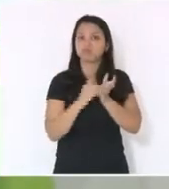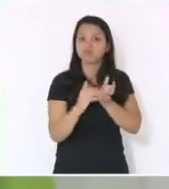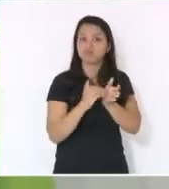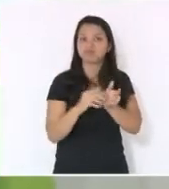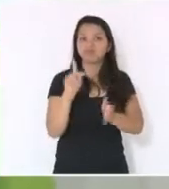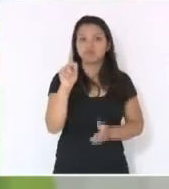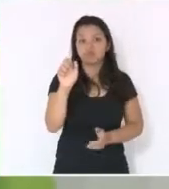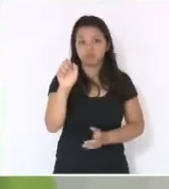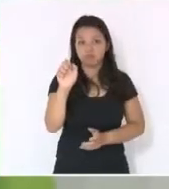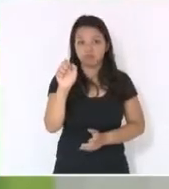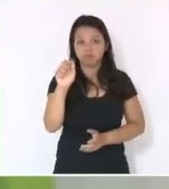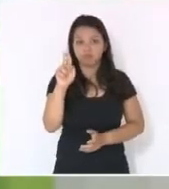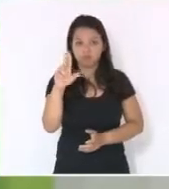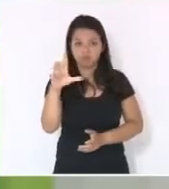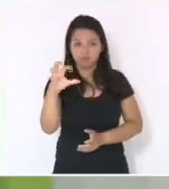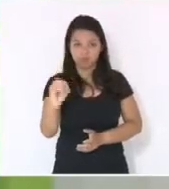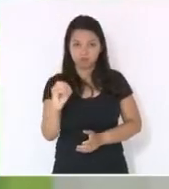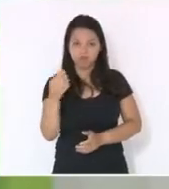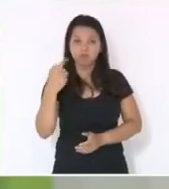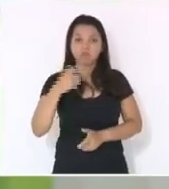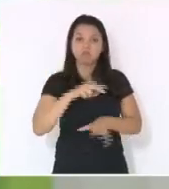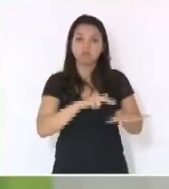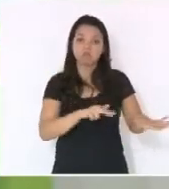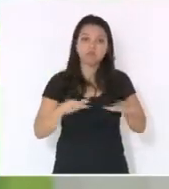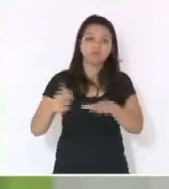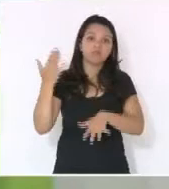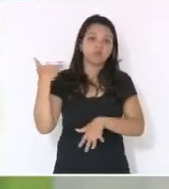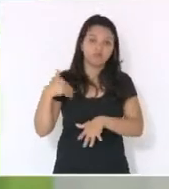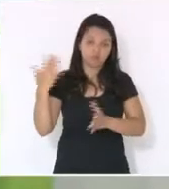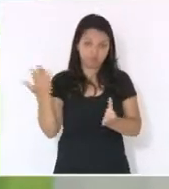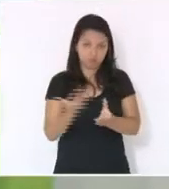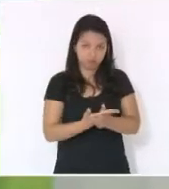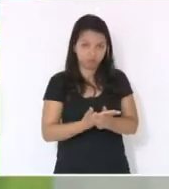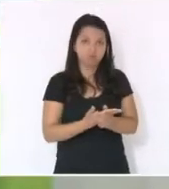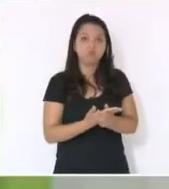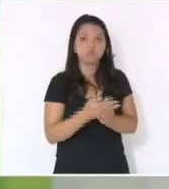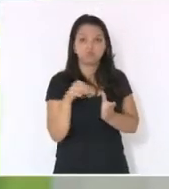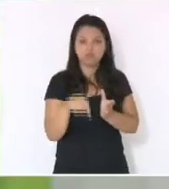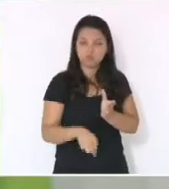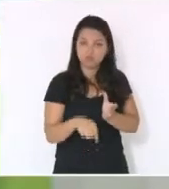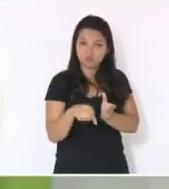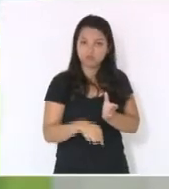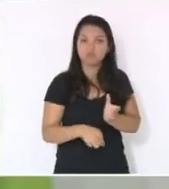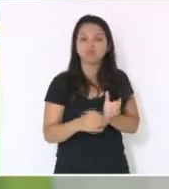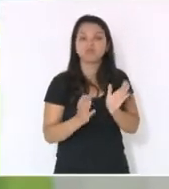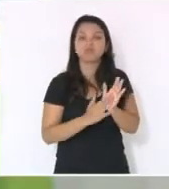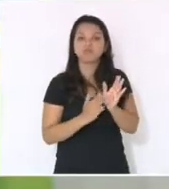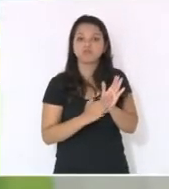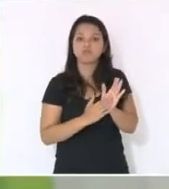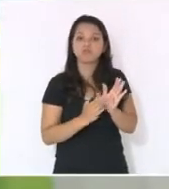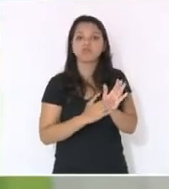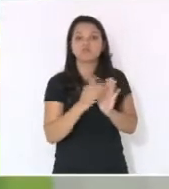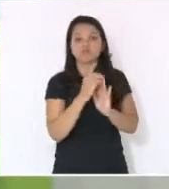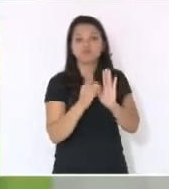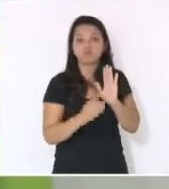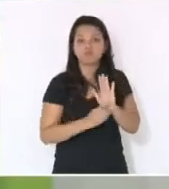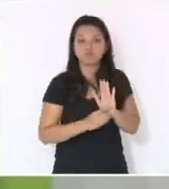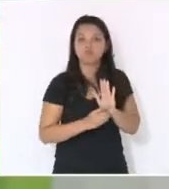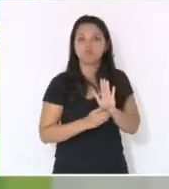Nós, na semana passada, nós protocolamos aqui, deputado Silvio, uma proposta de decreto